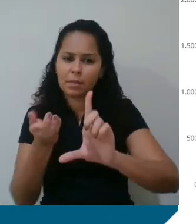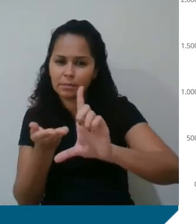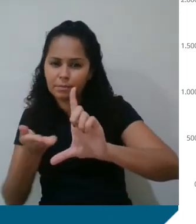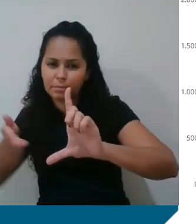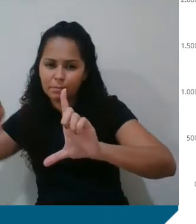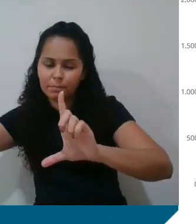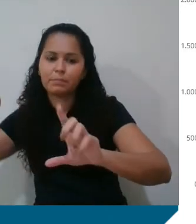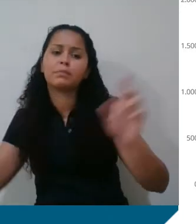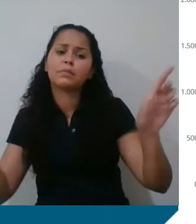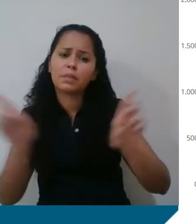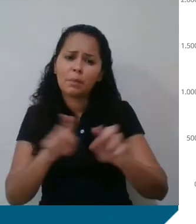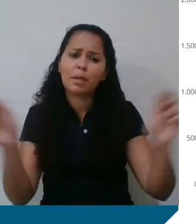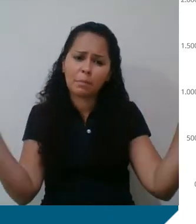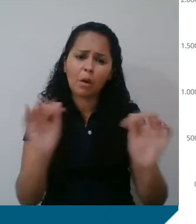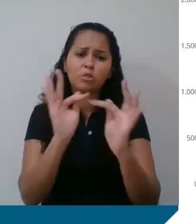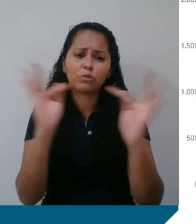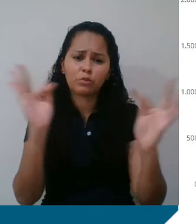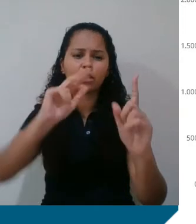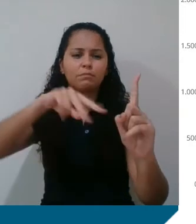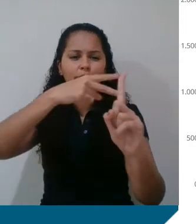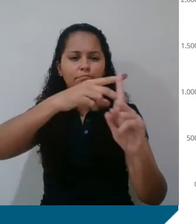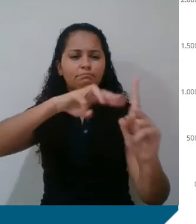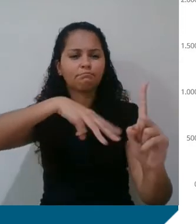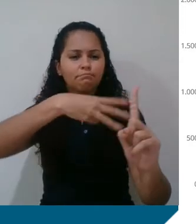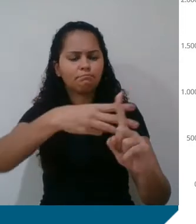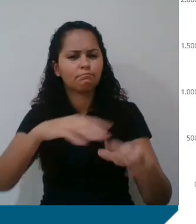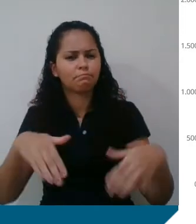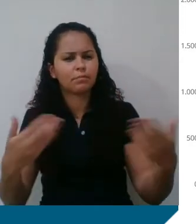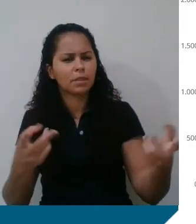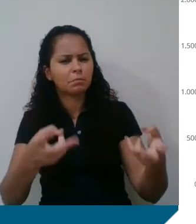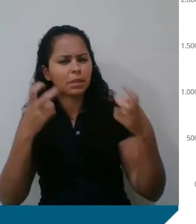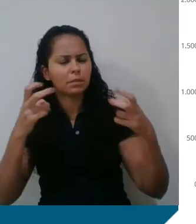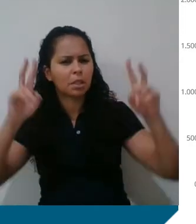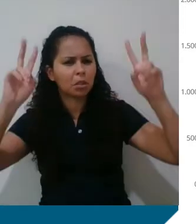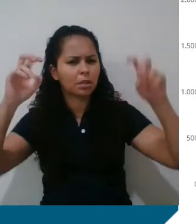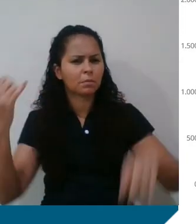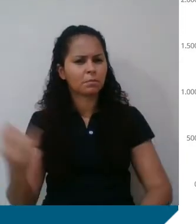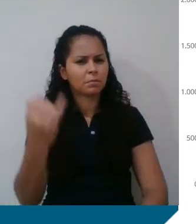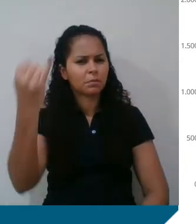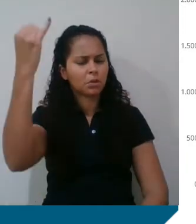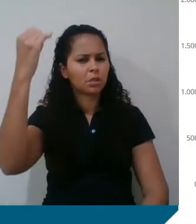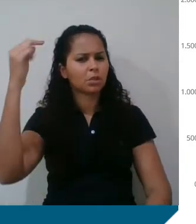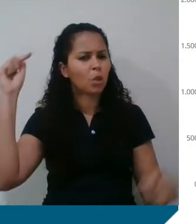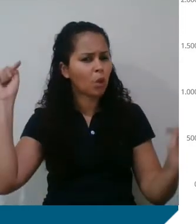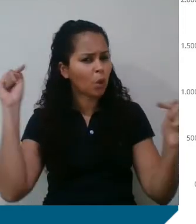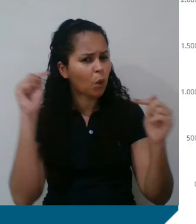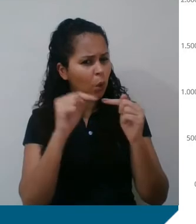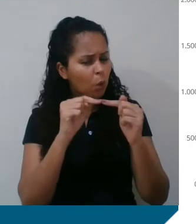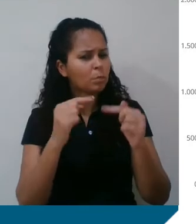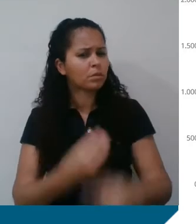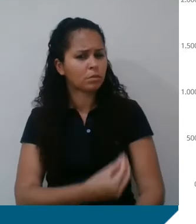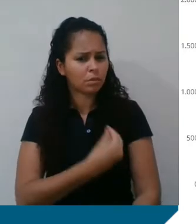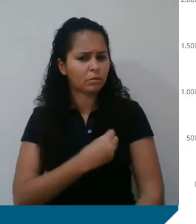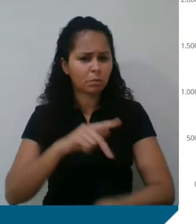uma curva que a gente poderia chamar de função exponencial. O que dá, então, para a gente concluir que o assunto é muito relevante e tem tudo a ver